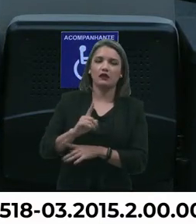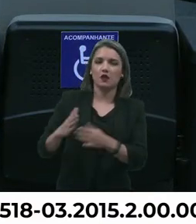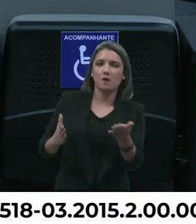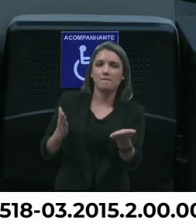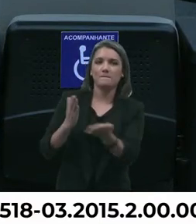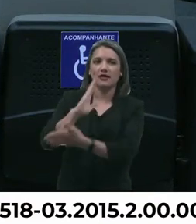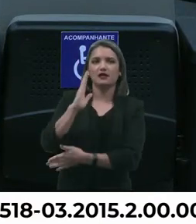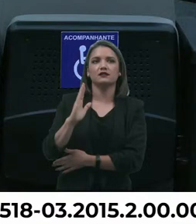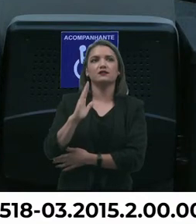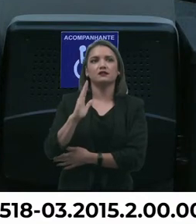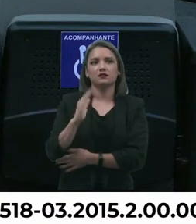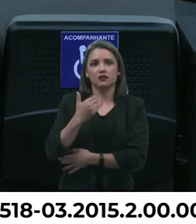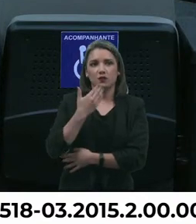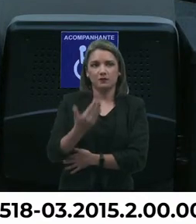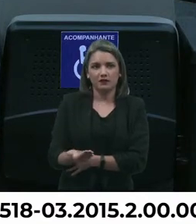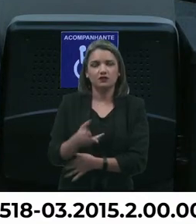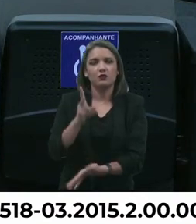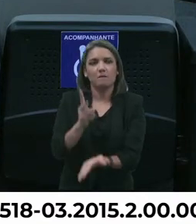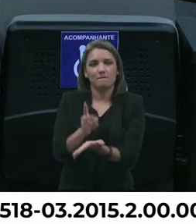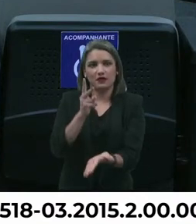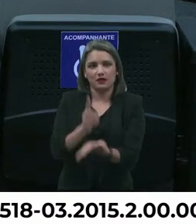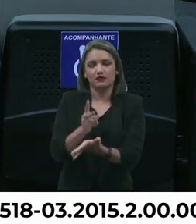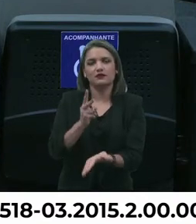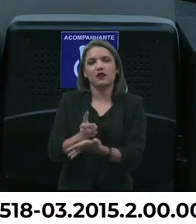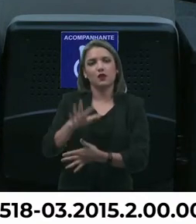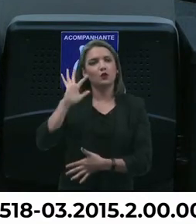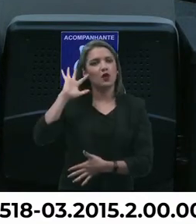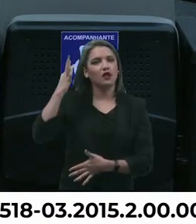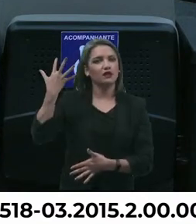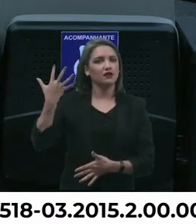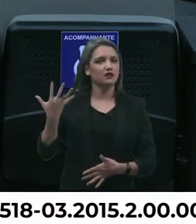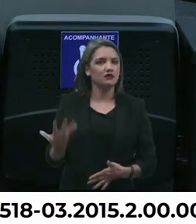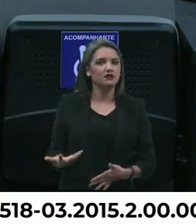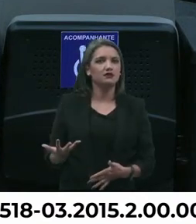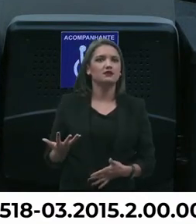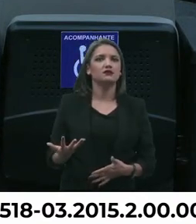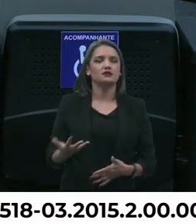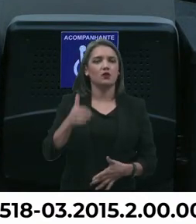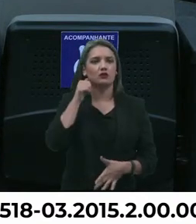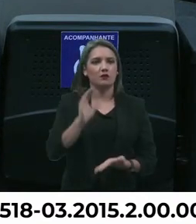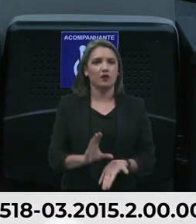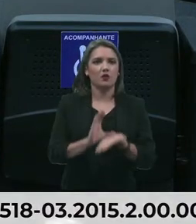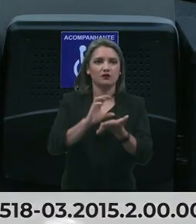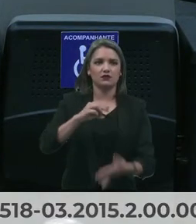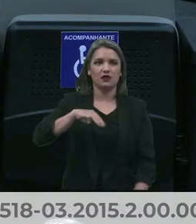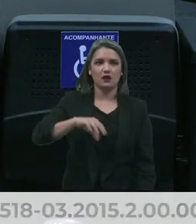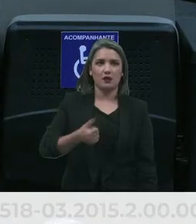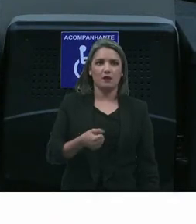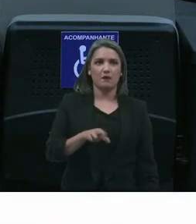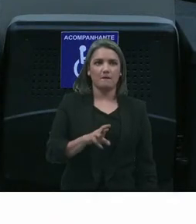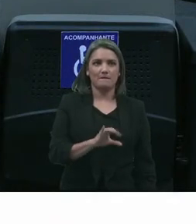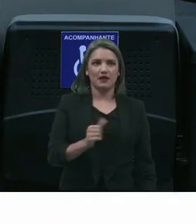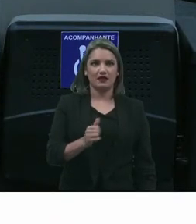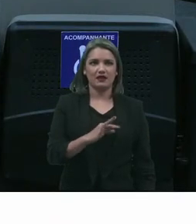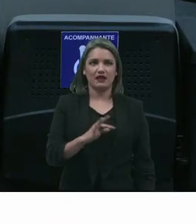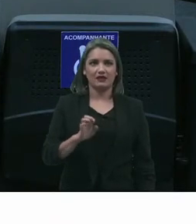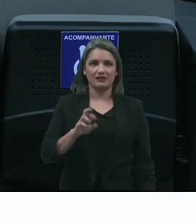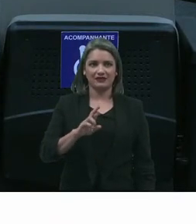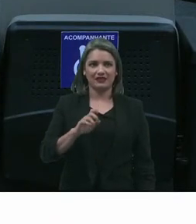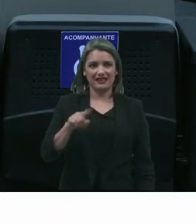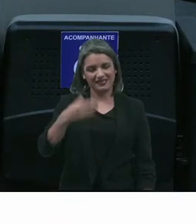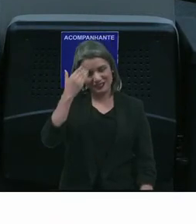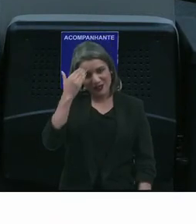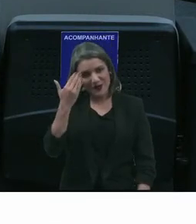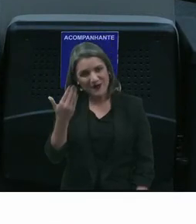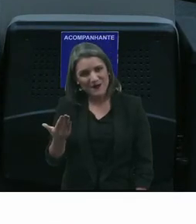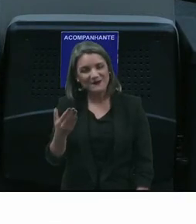provimento, mantendo incólume a decisão de Sua Excelência, a então conselheira Maria Tereza Willi Gomes. Agradeço imensamente,